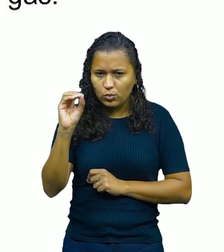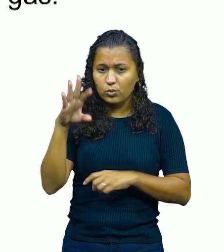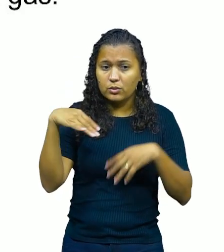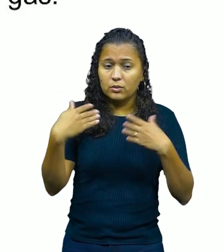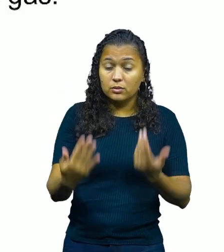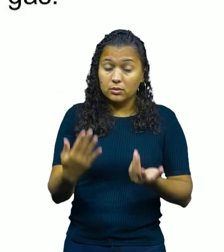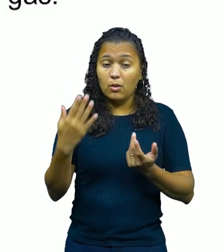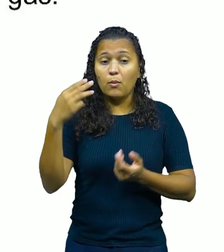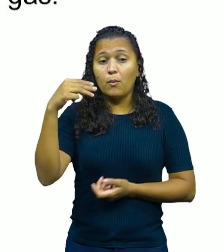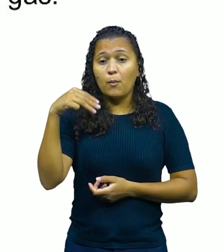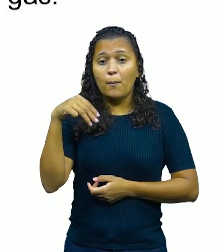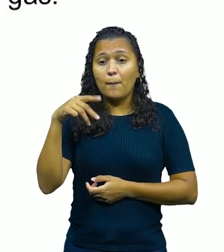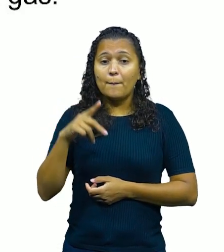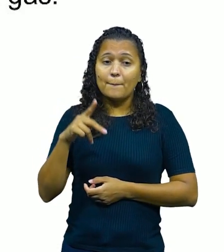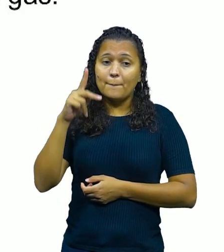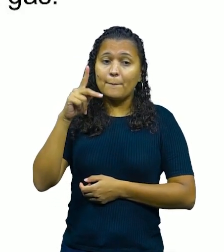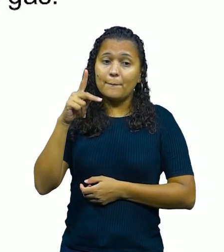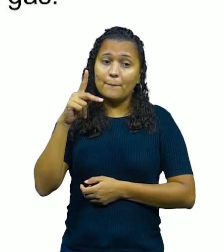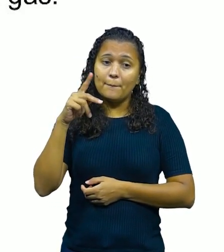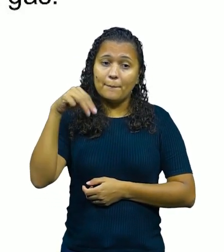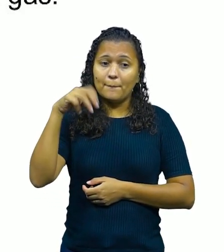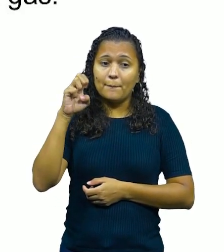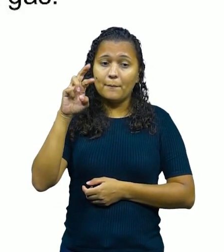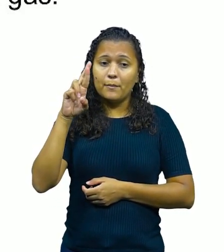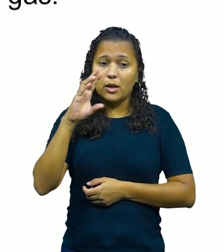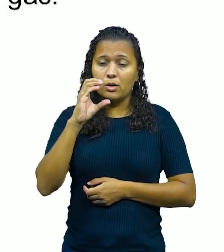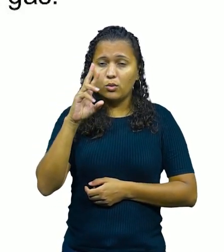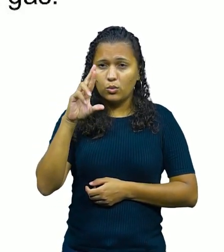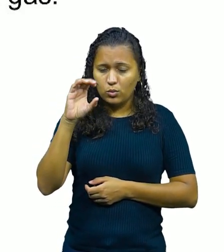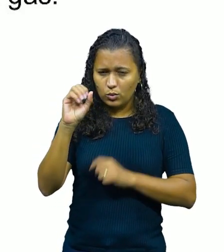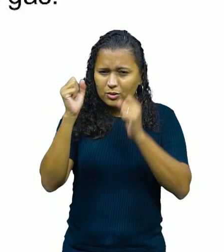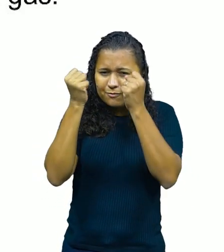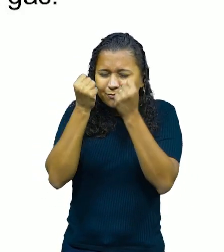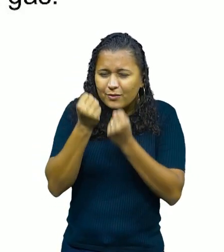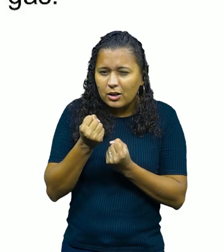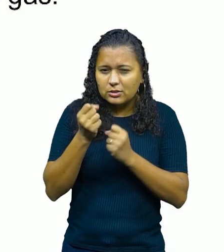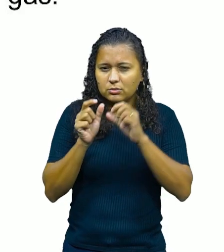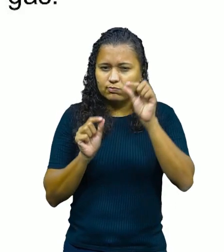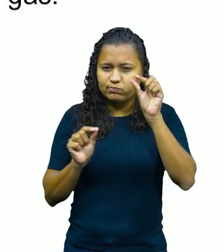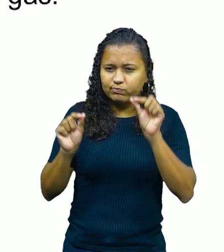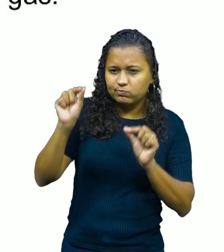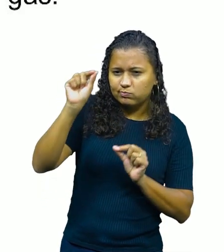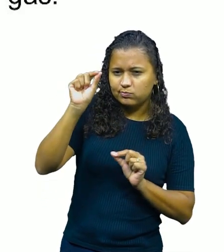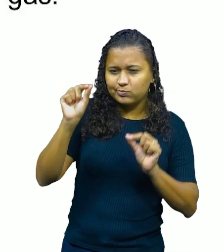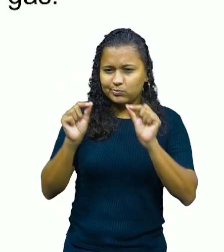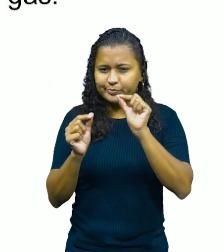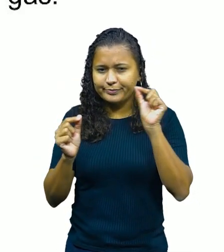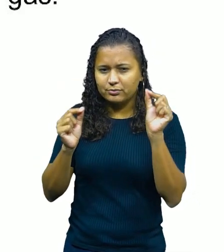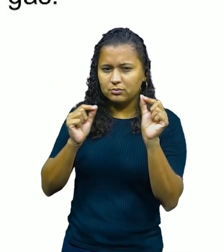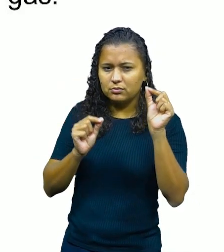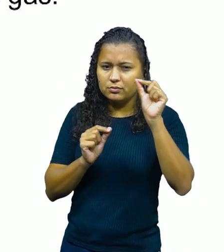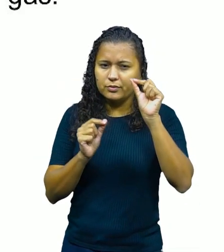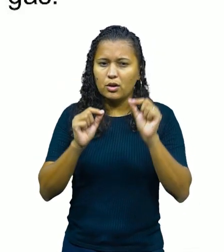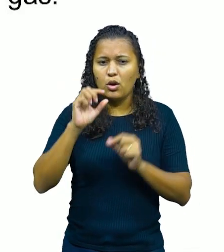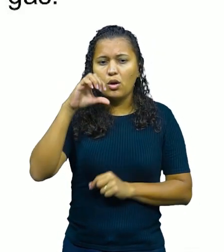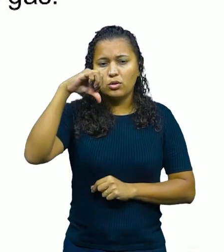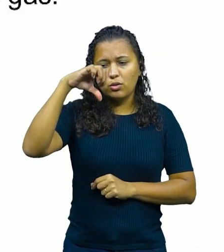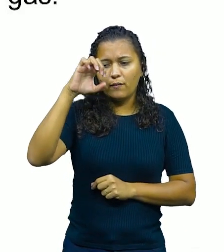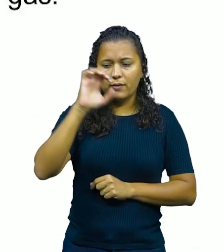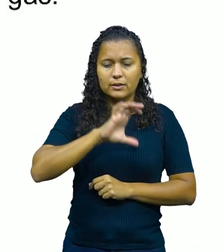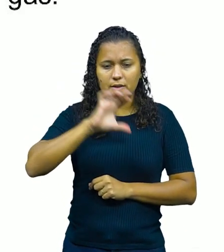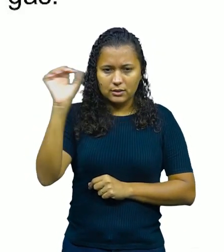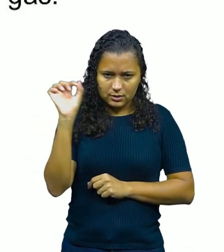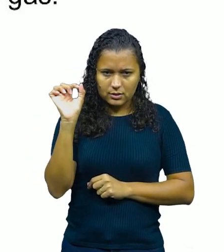mercúrio força o gás para capilar de medição, após o namômetro ter sido girado de 90